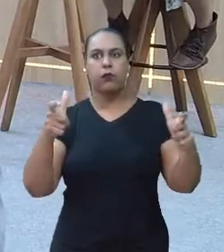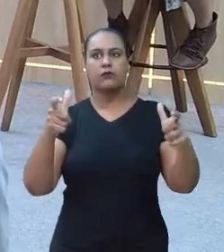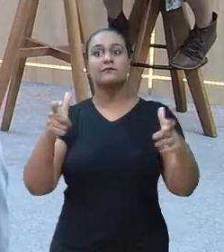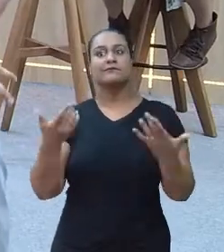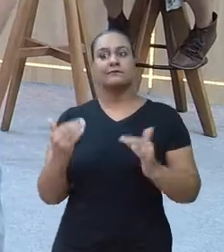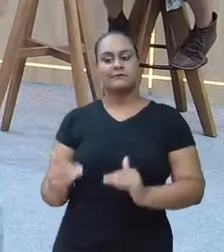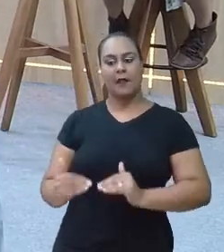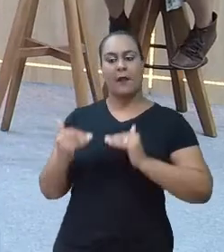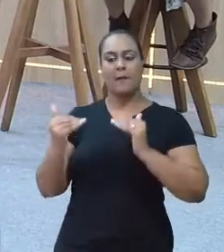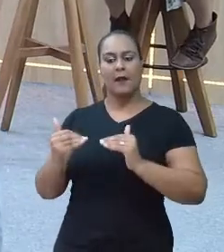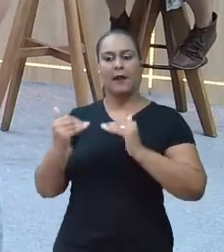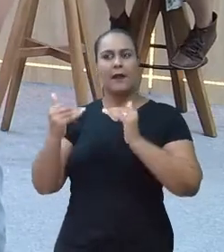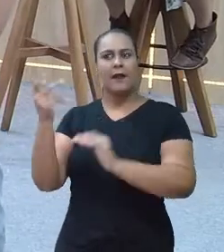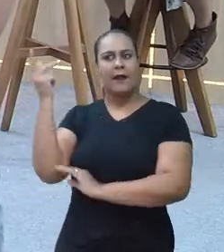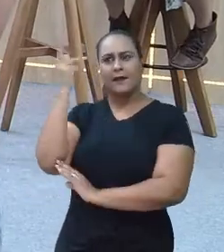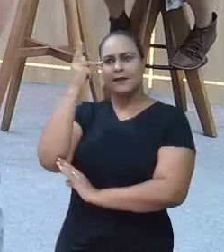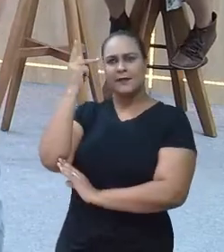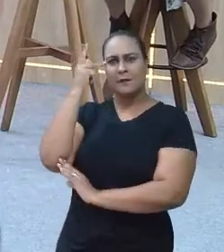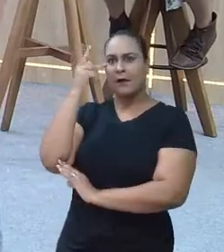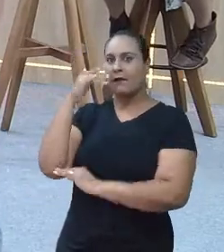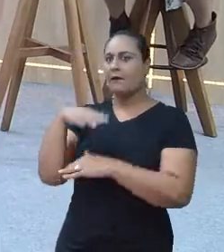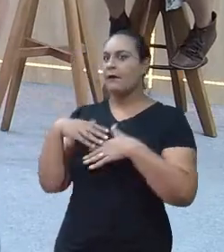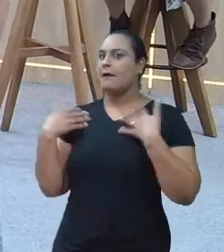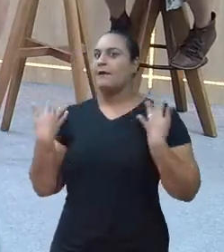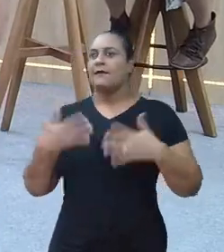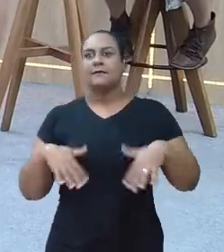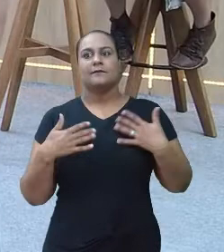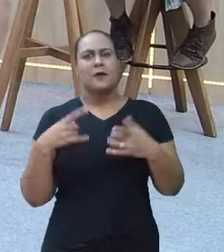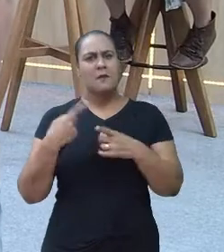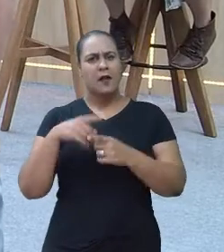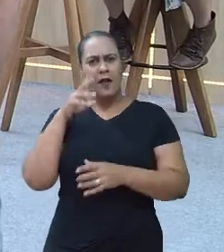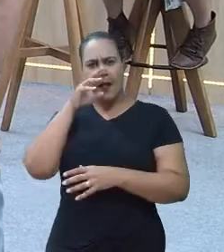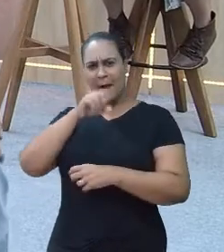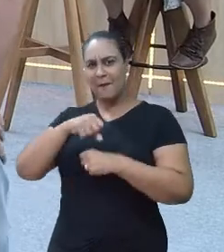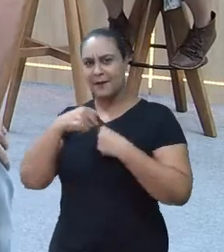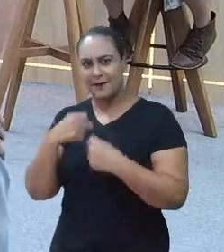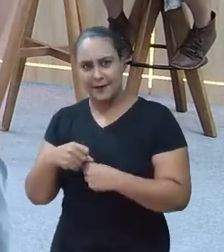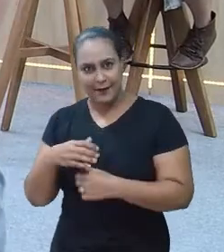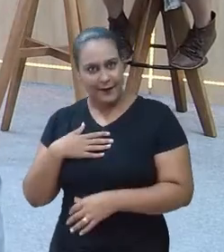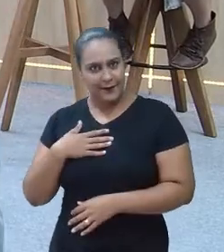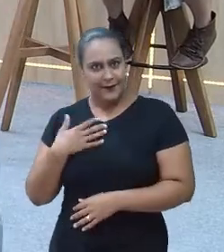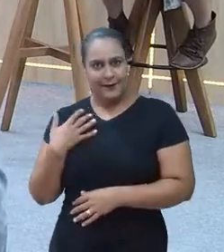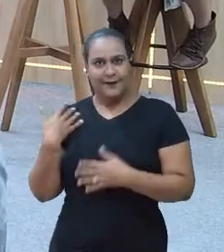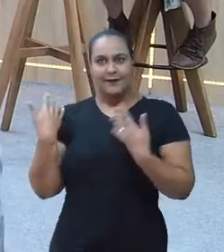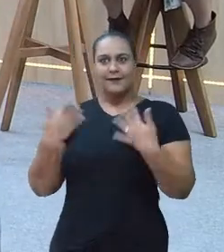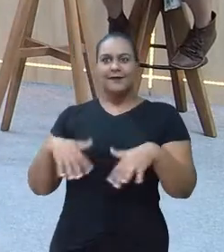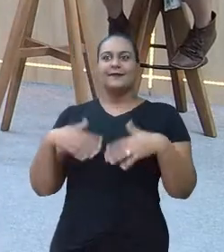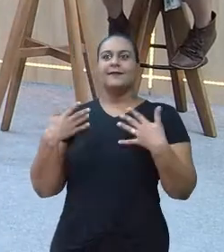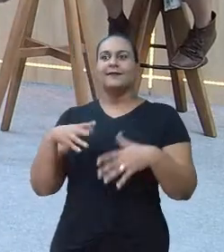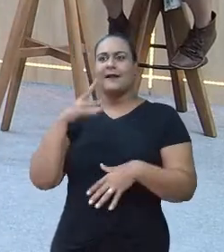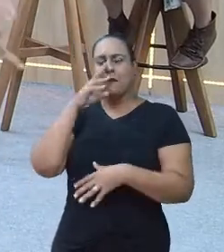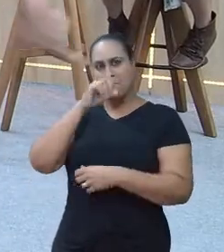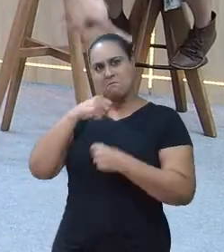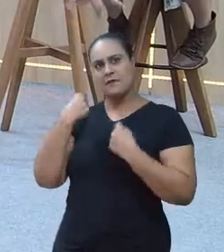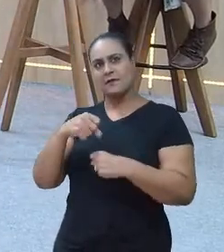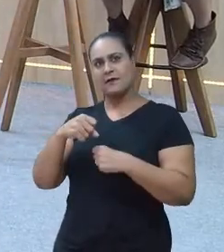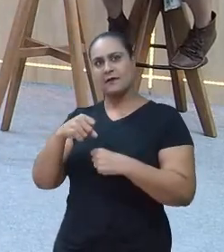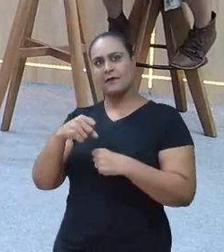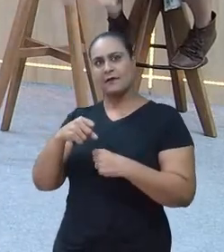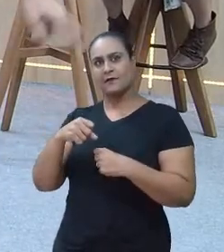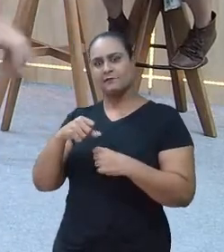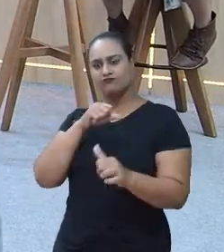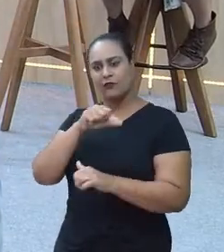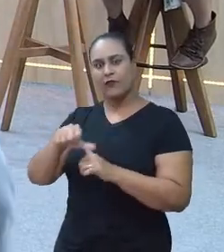dessa hierarquia, eu já cansei São Paulo. São Paulo eu passei mal mesmo, viu? Porque ela é poderosa e até